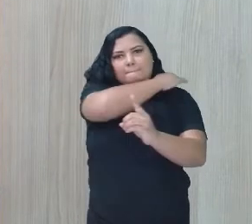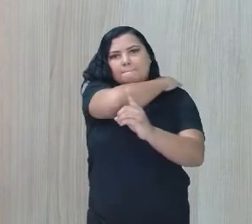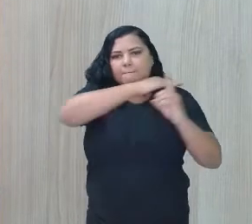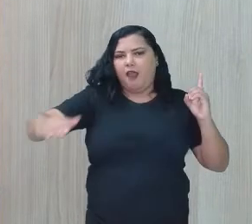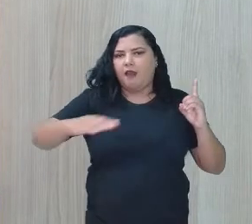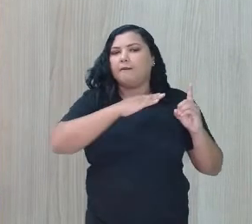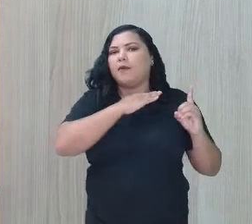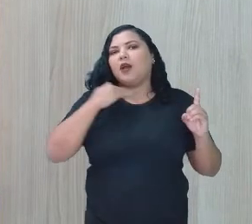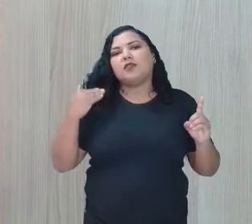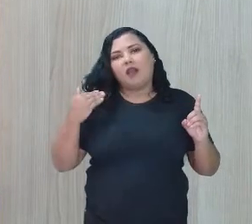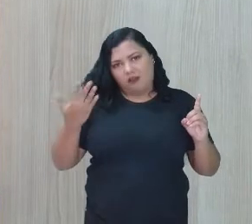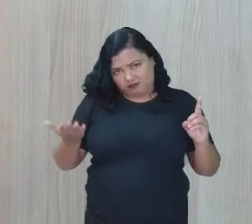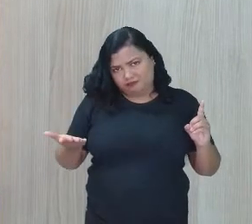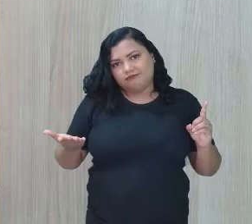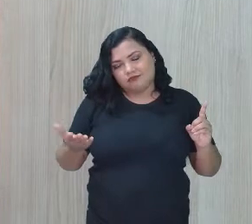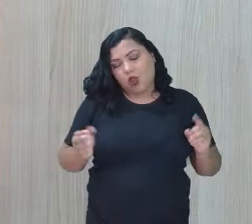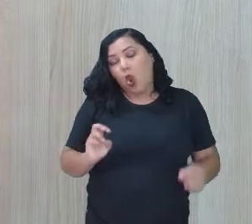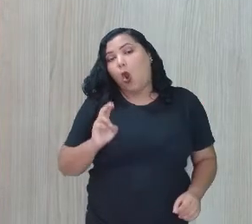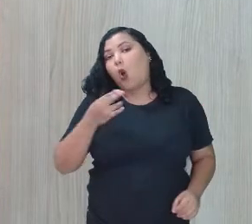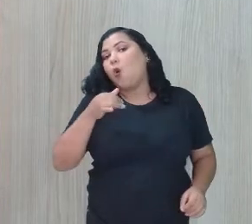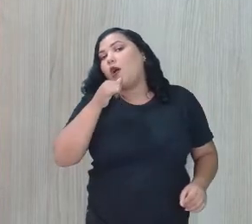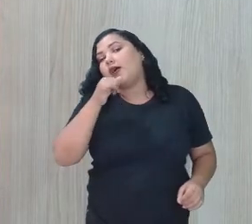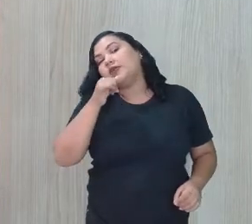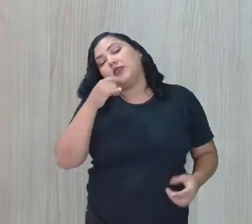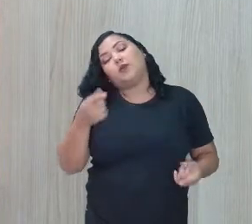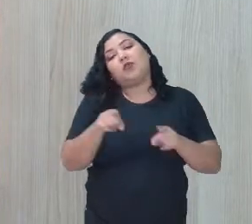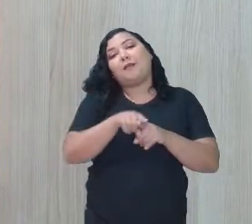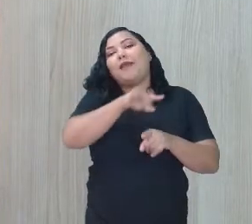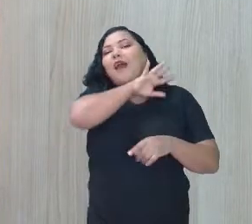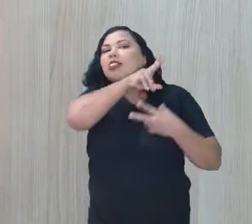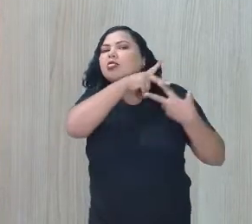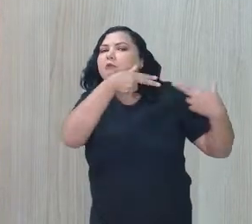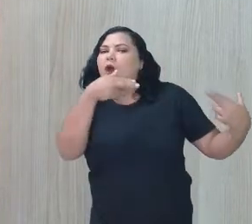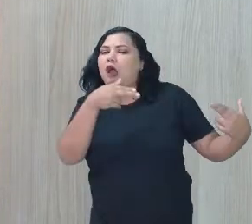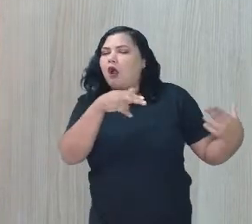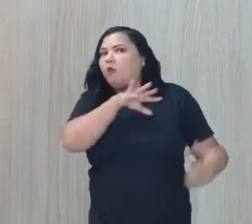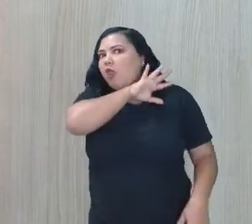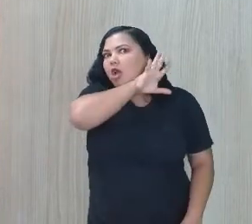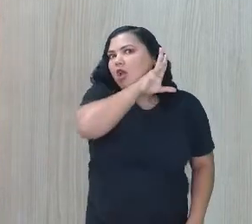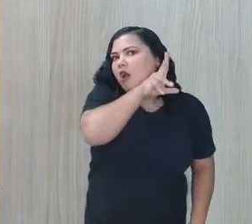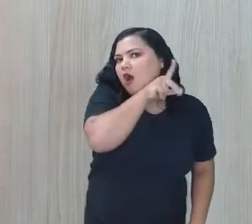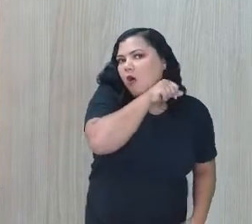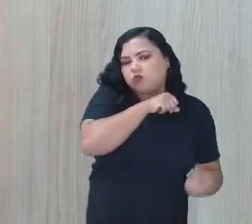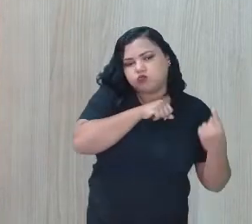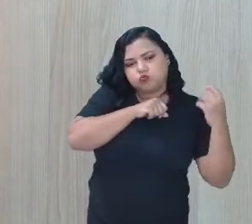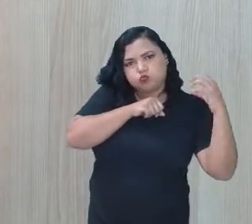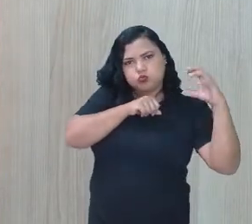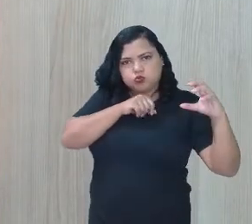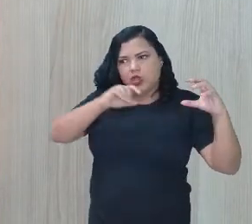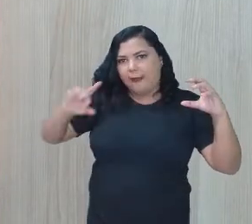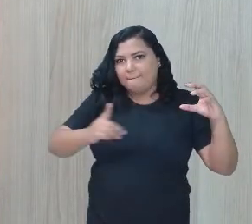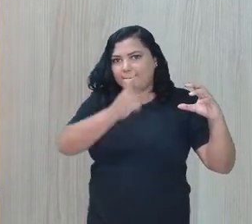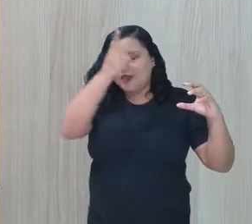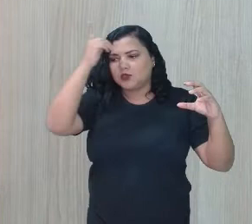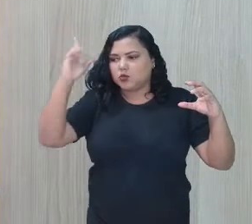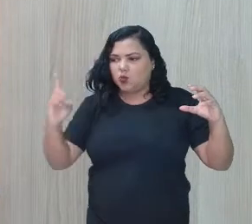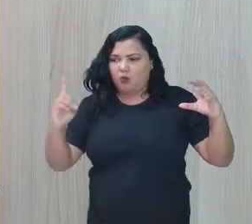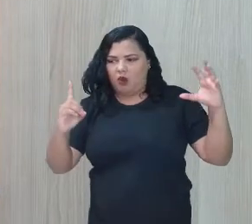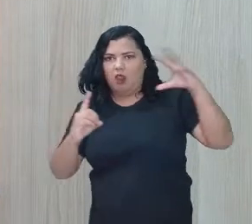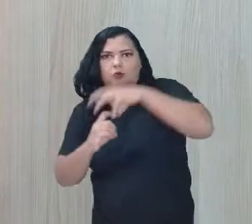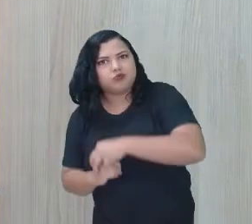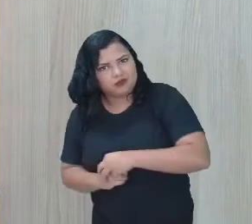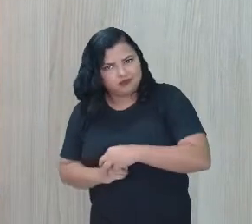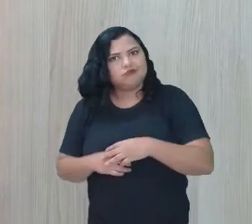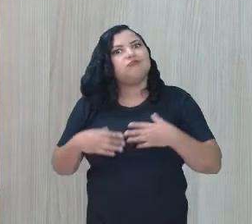ou contra animais. E mesmo assim eram os civilizados, né? E os outros povos não eram civilizados, né?